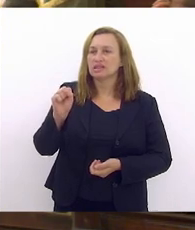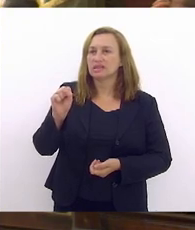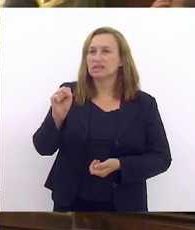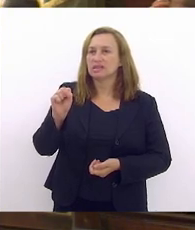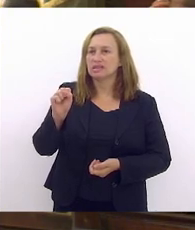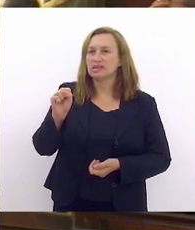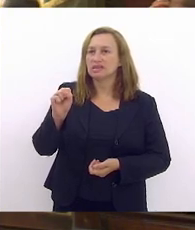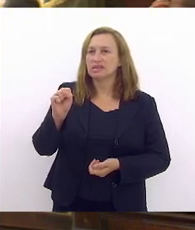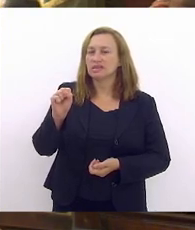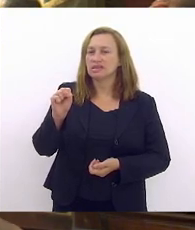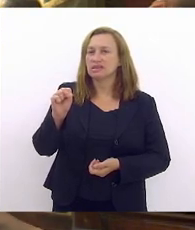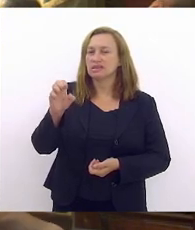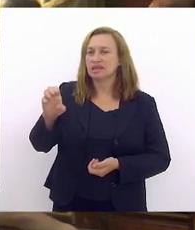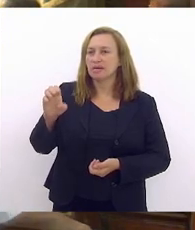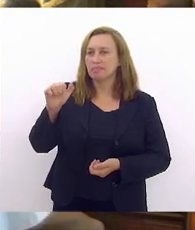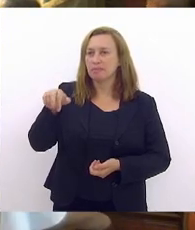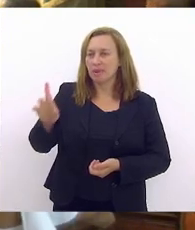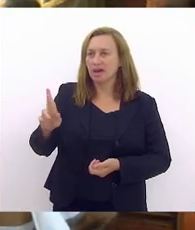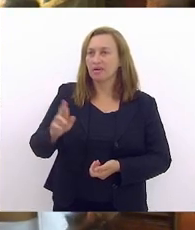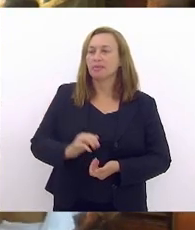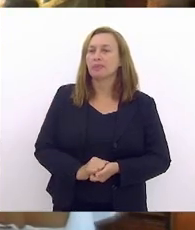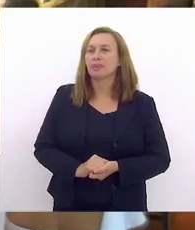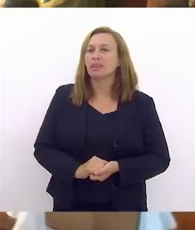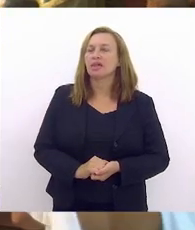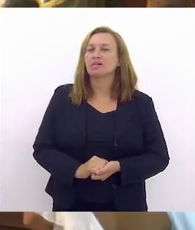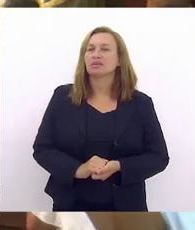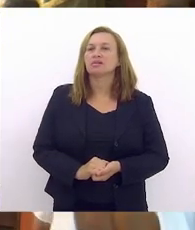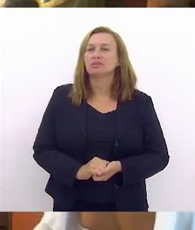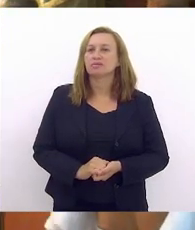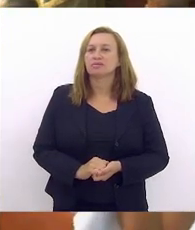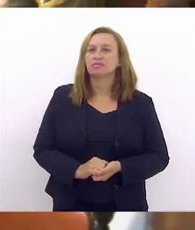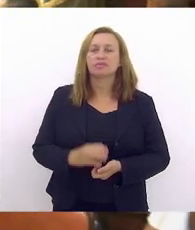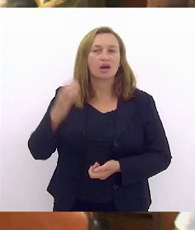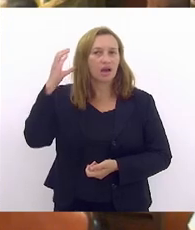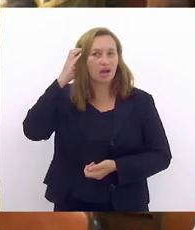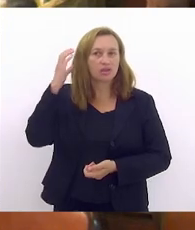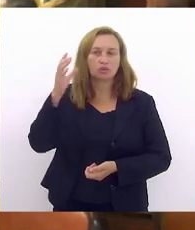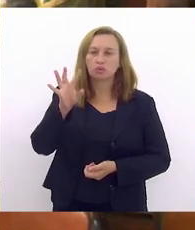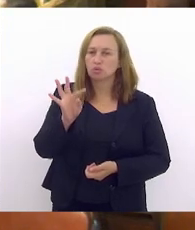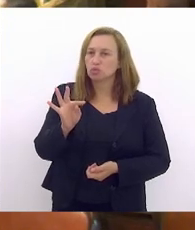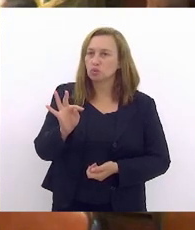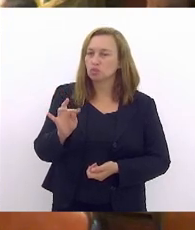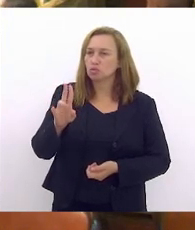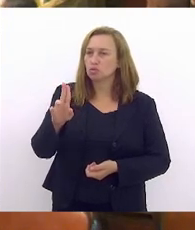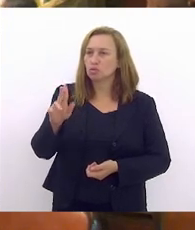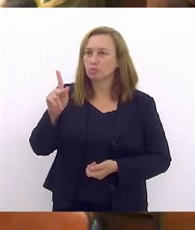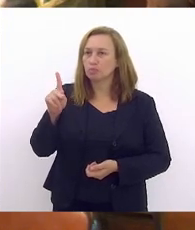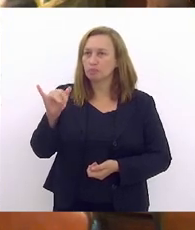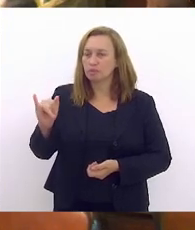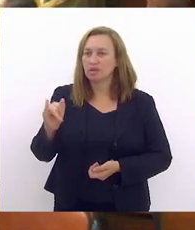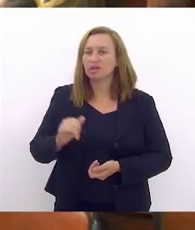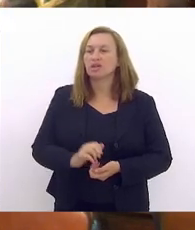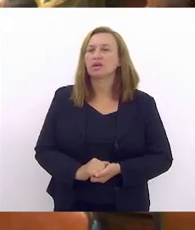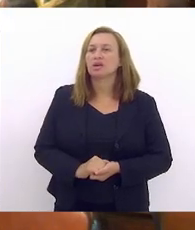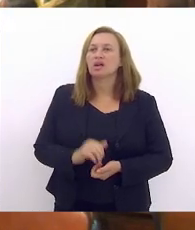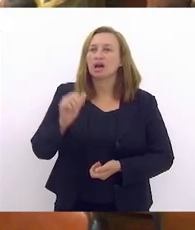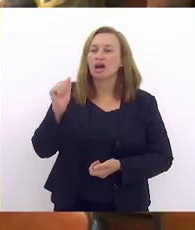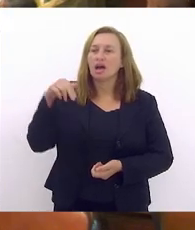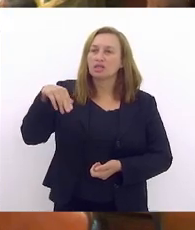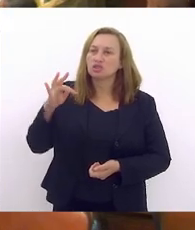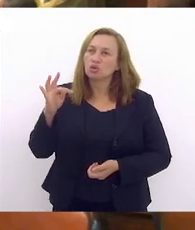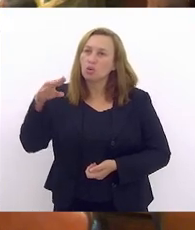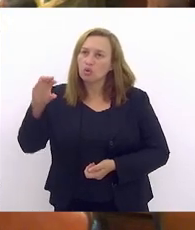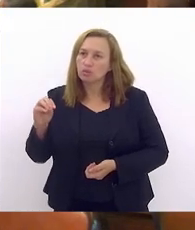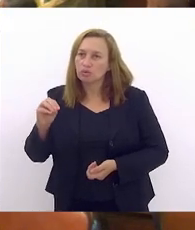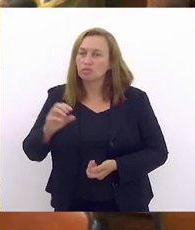presidente da Super Rádio Tupi, Roberto Carnazio, da Super Rádio Tupi, Antônio Carlos, do show do Antônio Carlos,